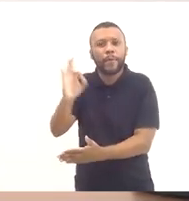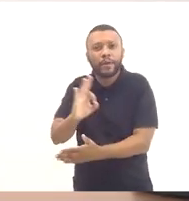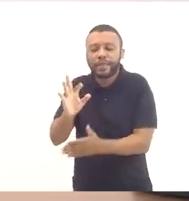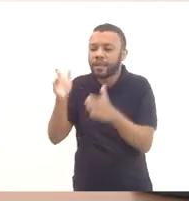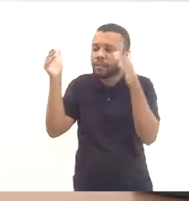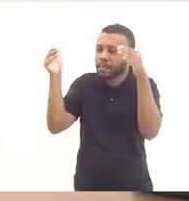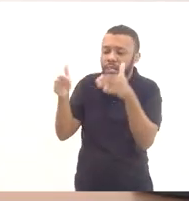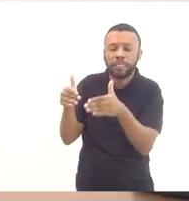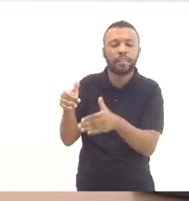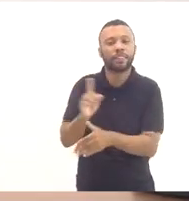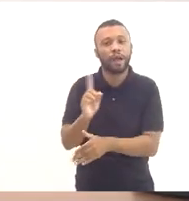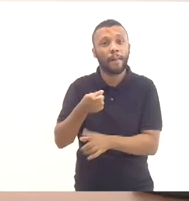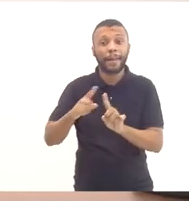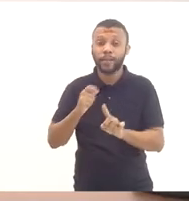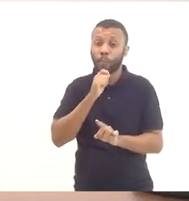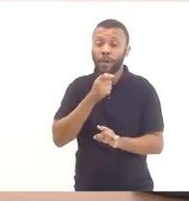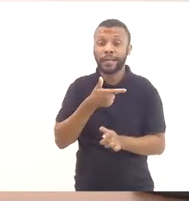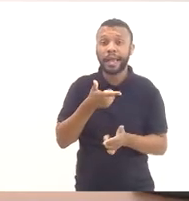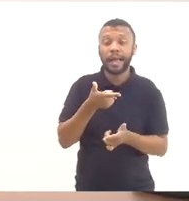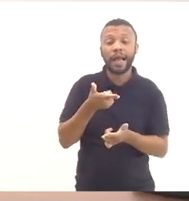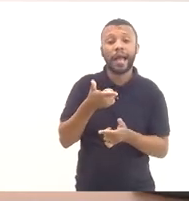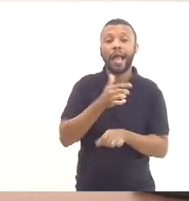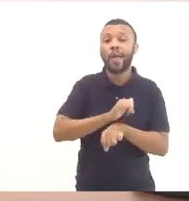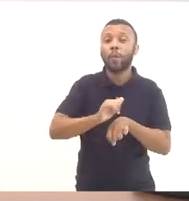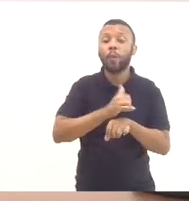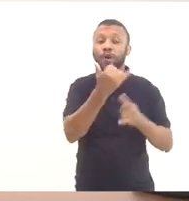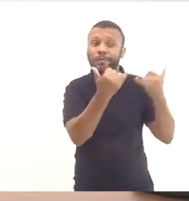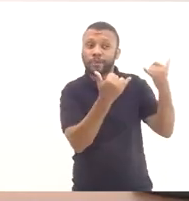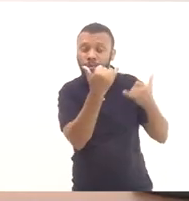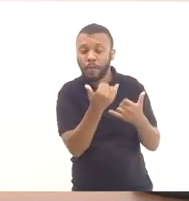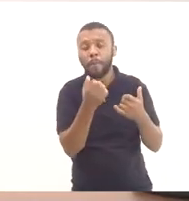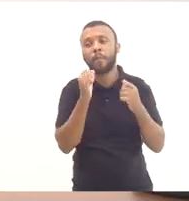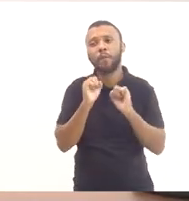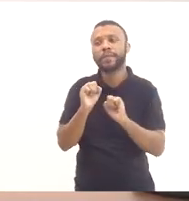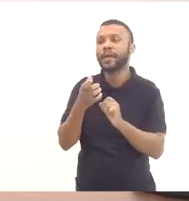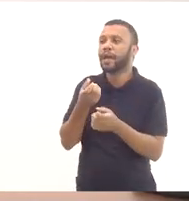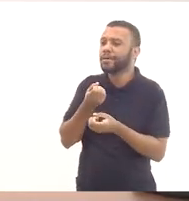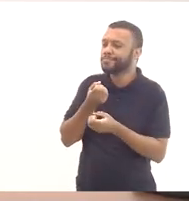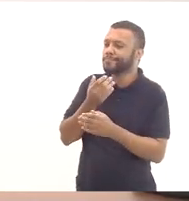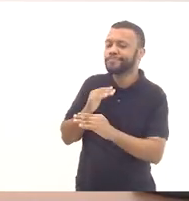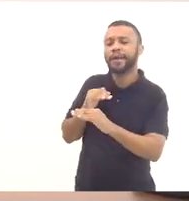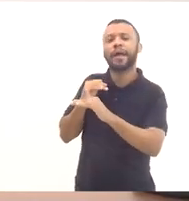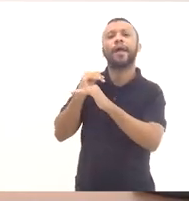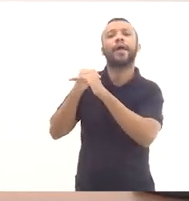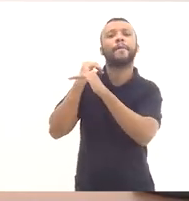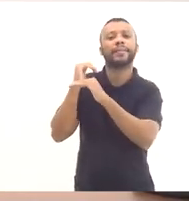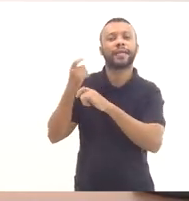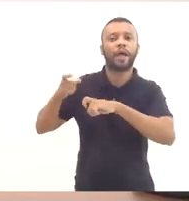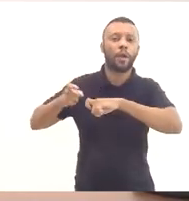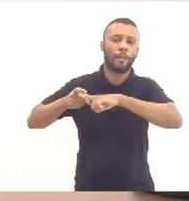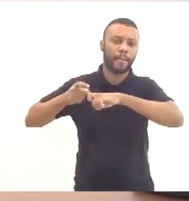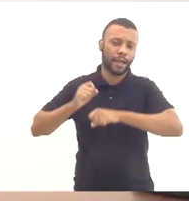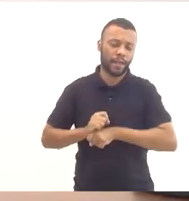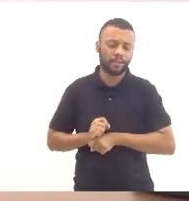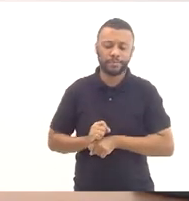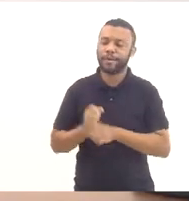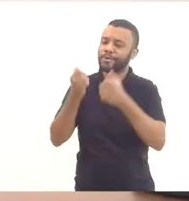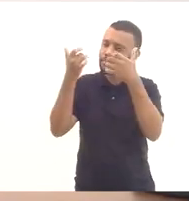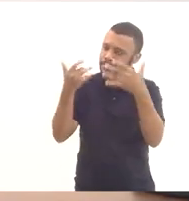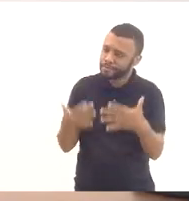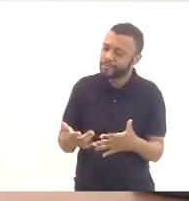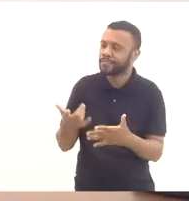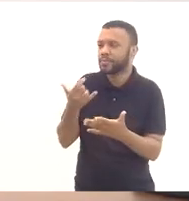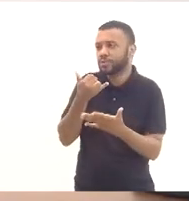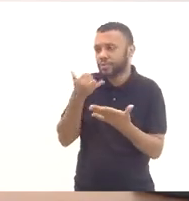de poder rebater o pediatra e aí aquilo continua tirando meu sossego falei com o pediatra de novo ele disse